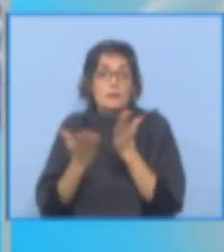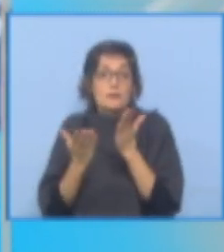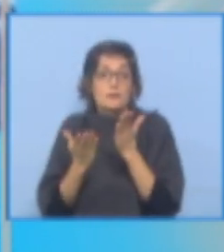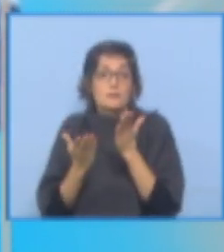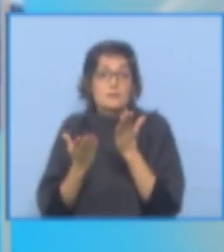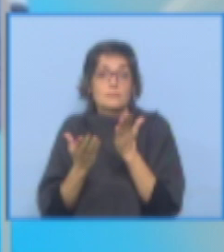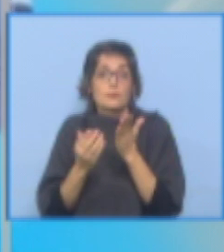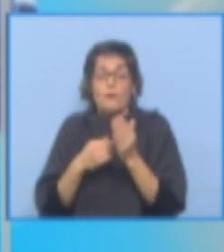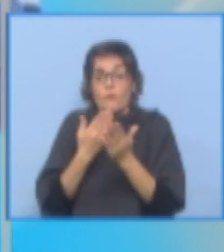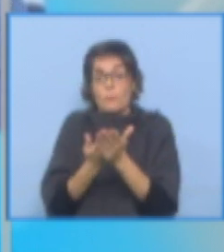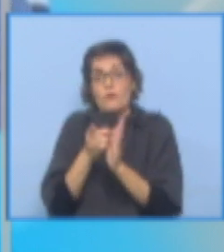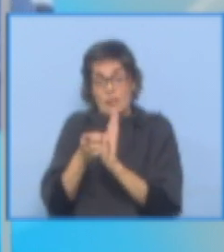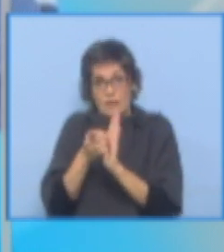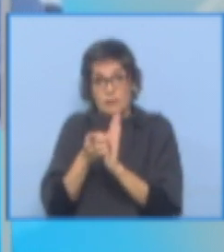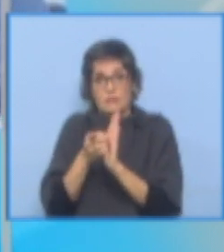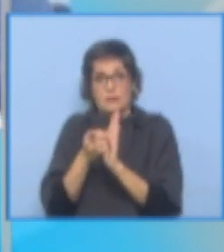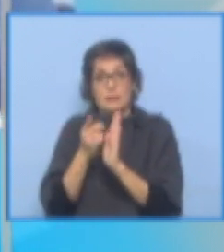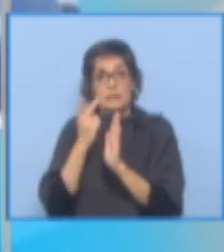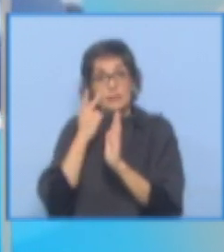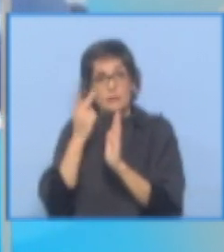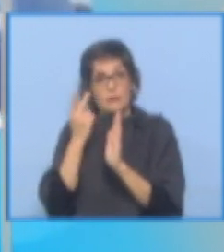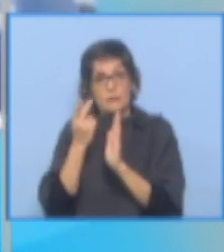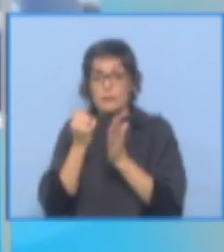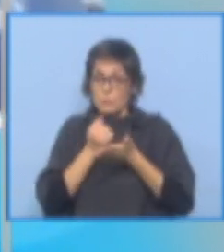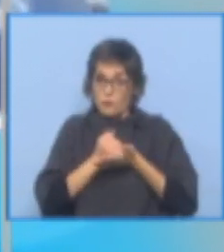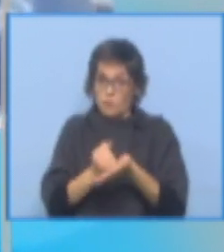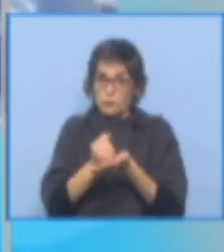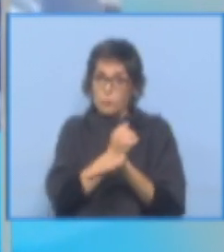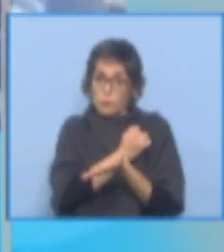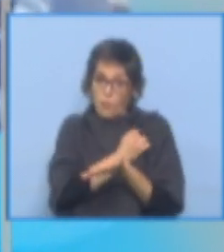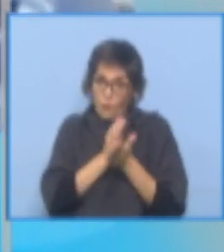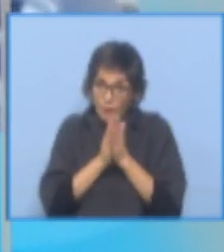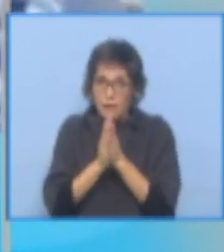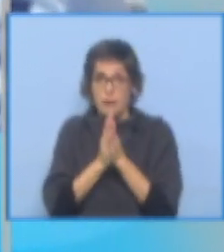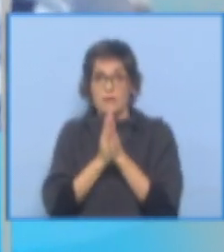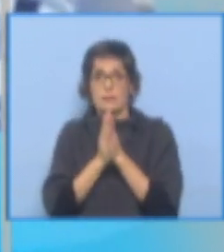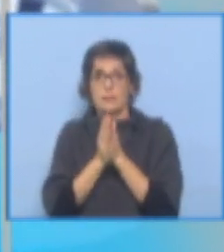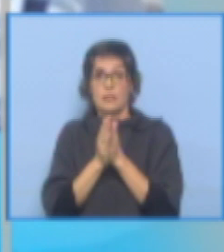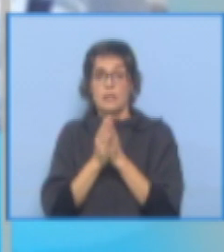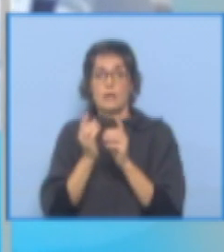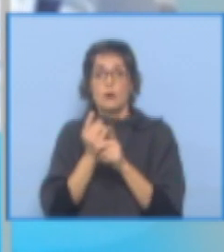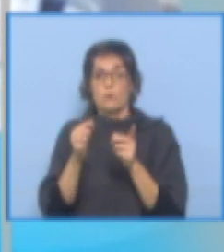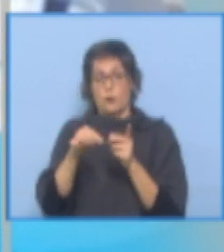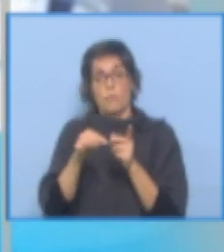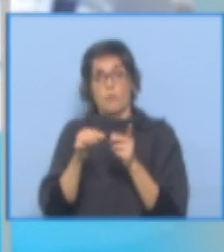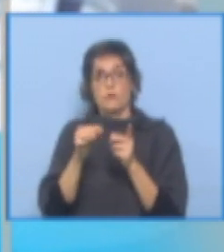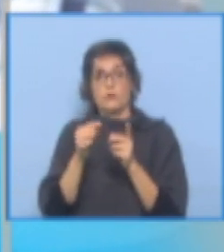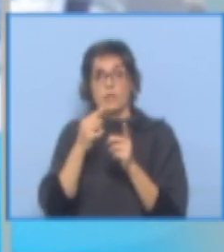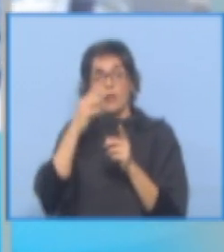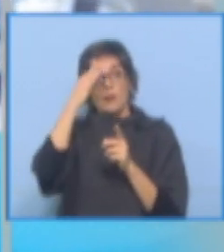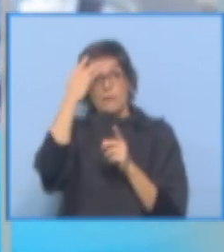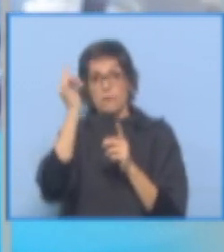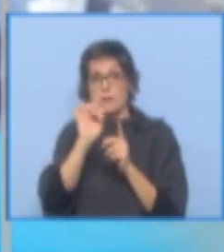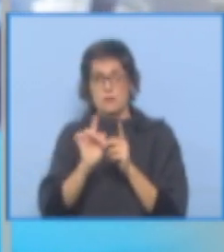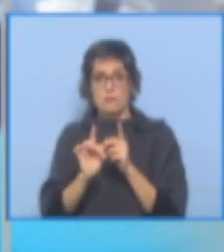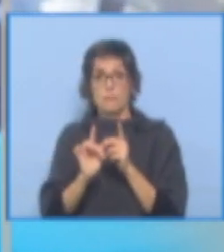essa proposta tem que ser vivida com o apoio da própria Igreja, porque não é fácil, independentemente de ser homossexual ou heterossexual, ou